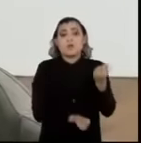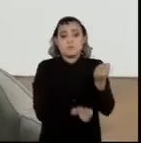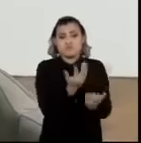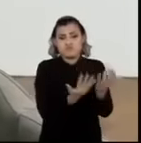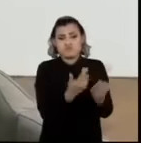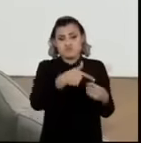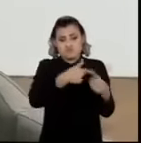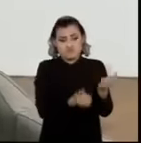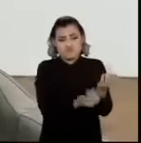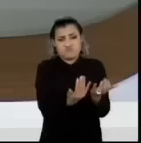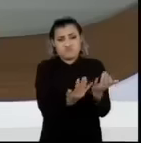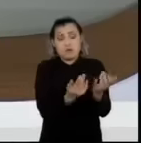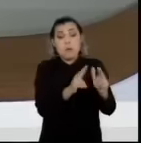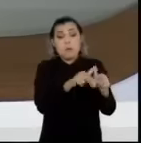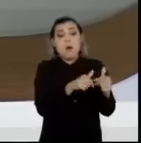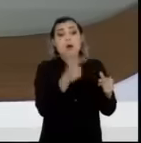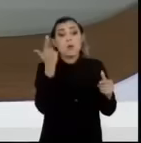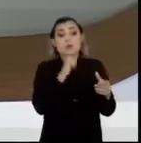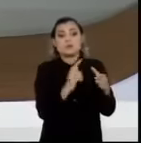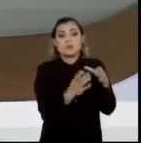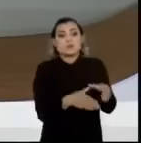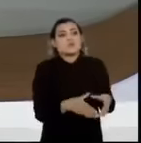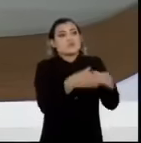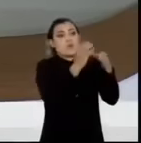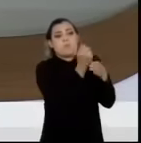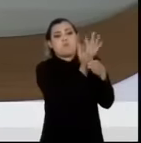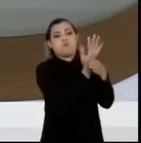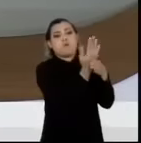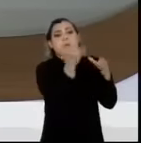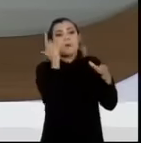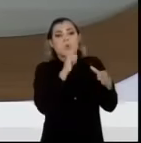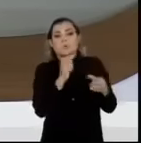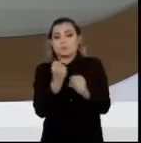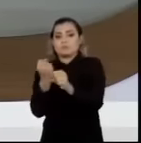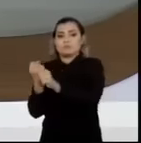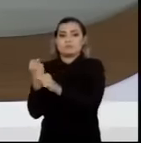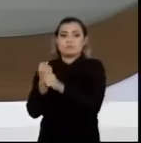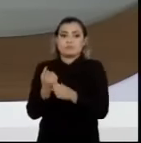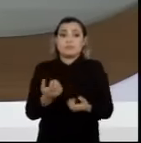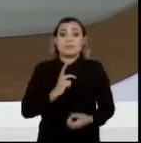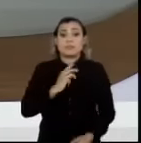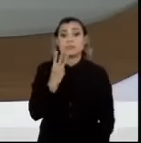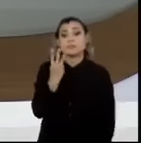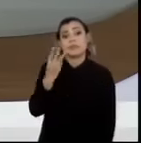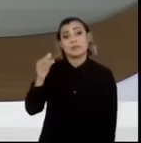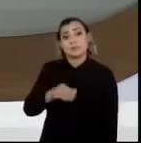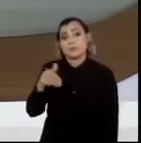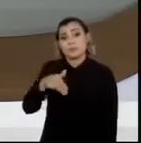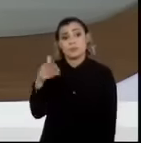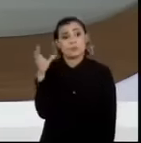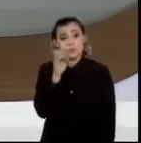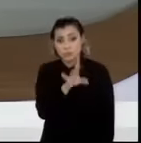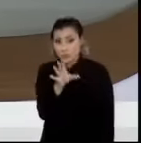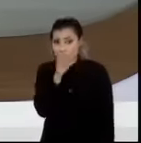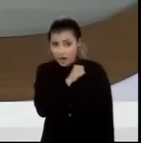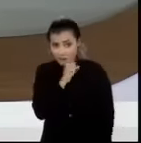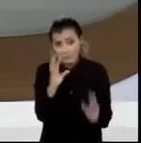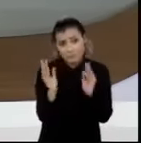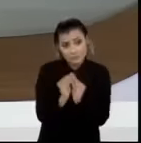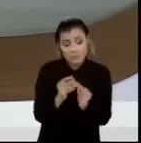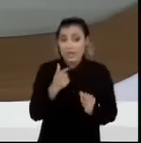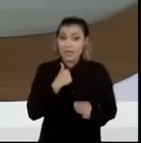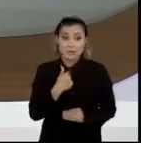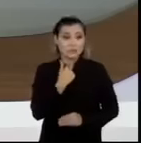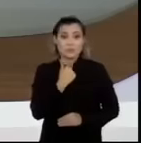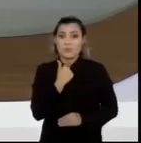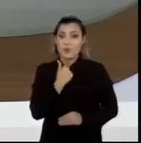fora do sistema nacional? Deixa só, eu preciso, nós temos 3 minutos. Então vamos ser todos muito sintéticos. Eu não